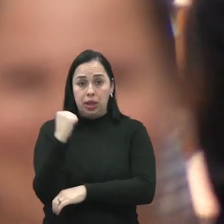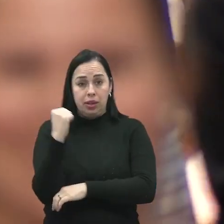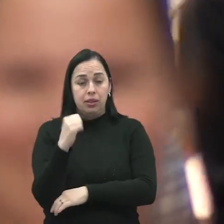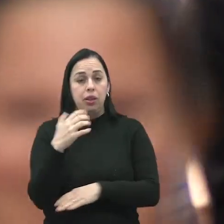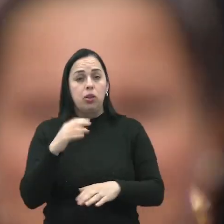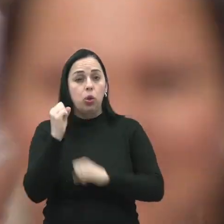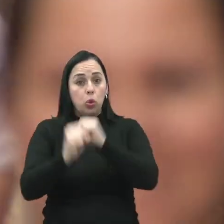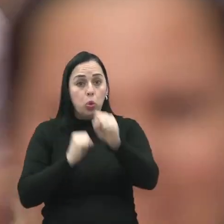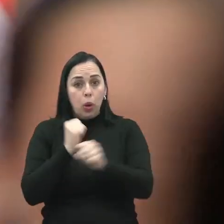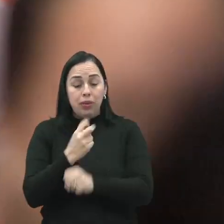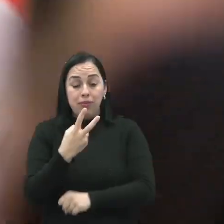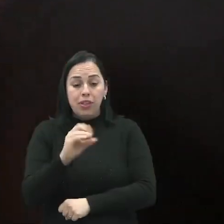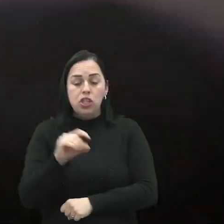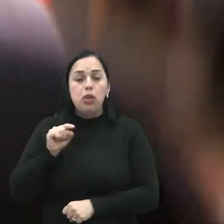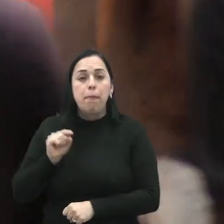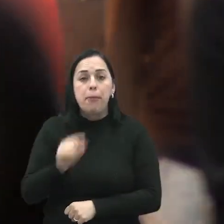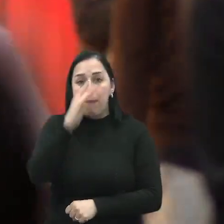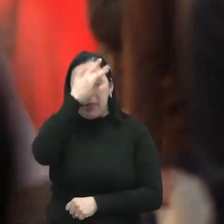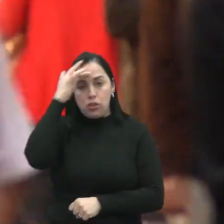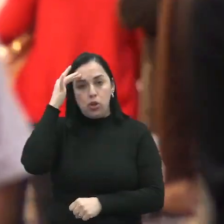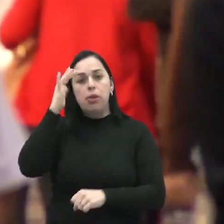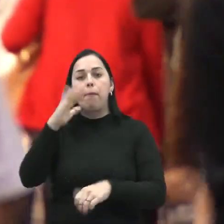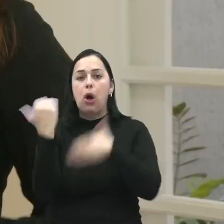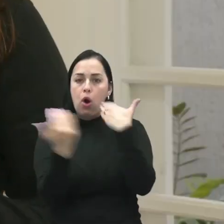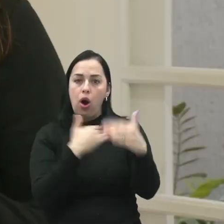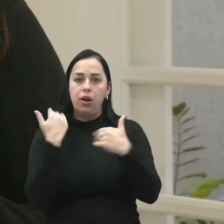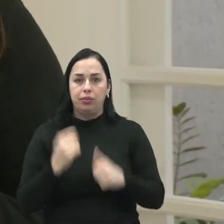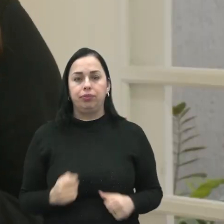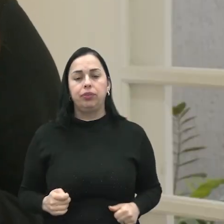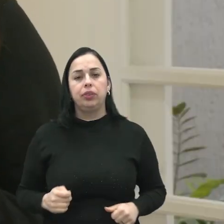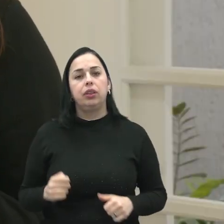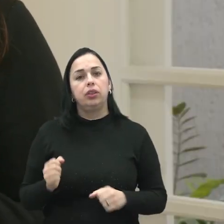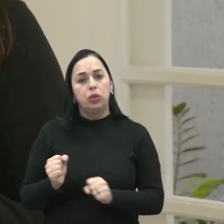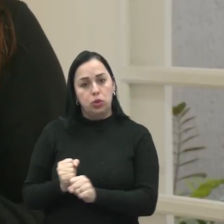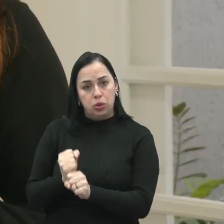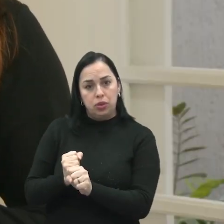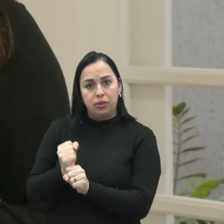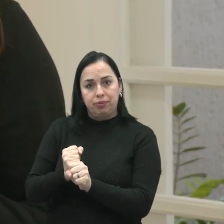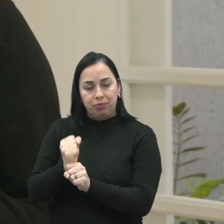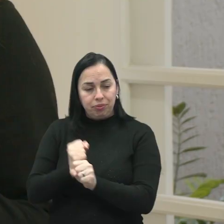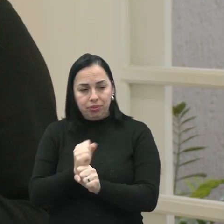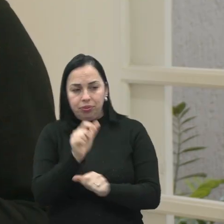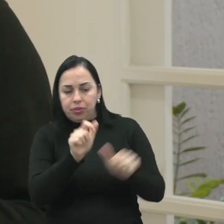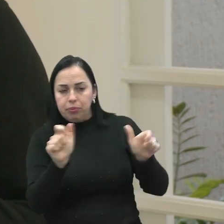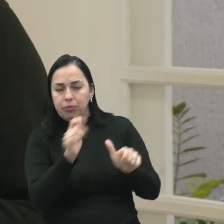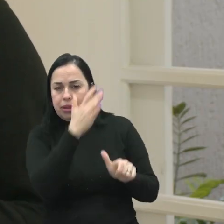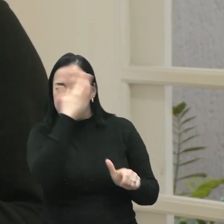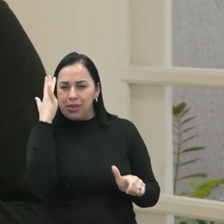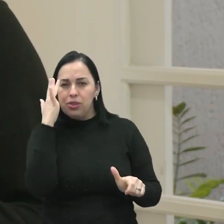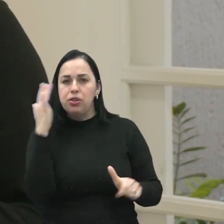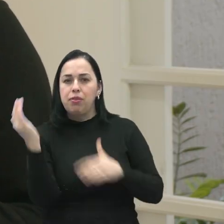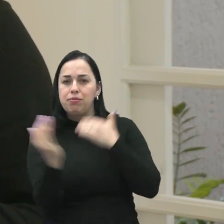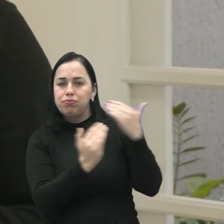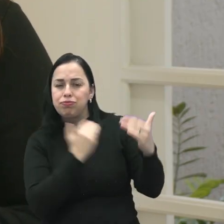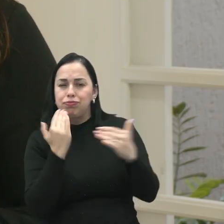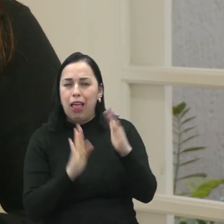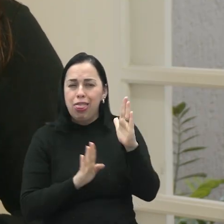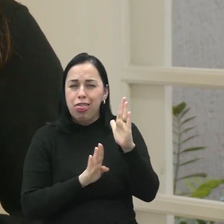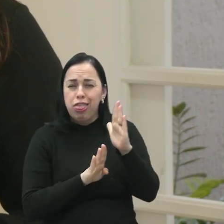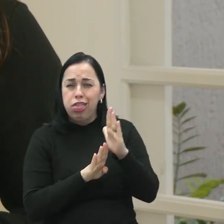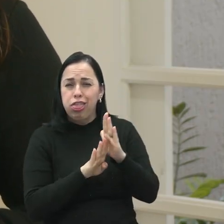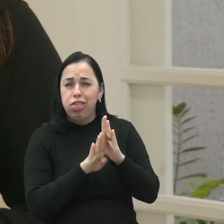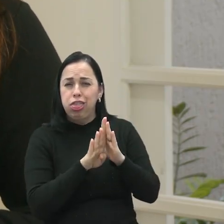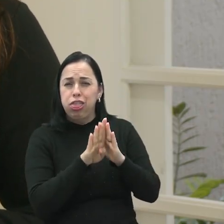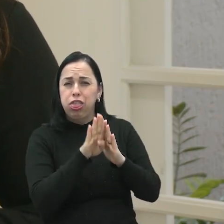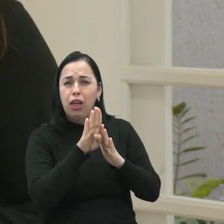mil pessoas morrem no Brasil vítimas da doença. Nos últimos anos, o número de casos de câncer coloretal vem